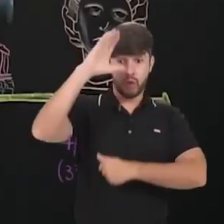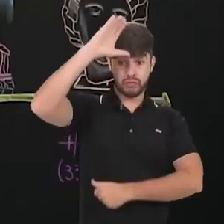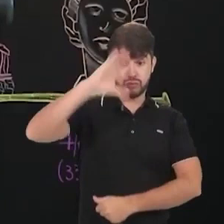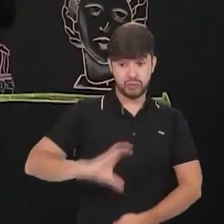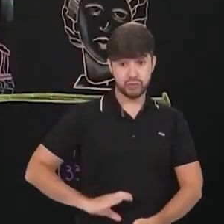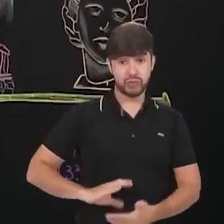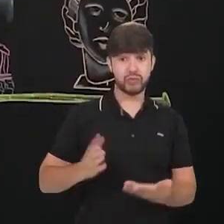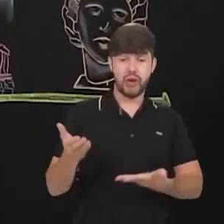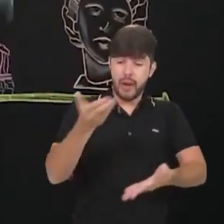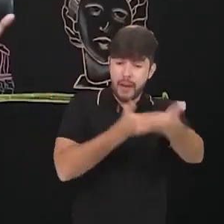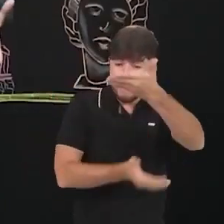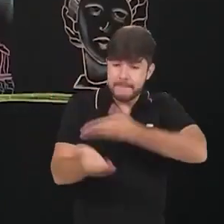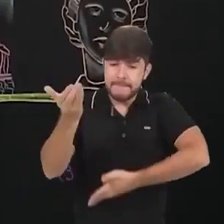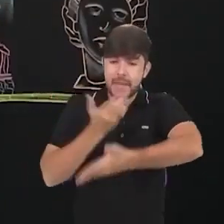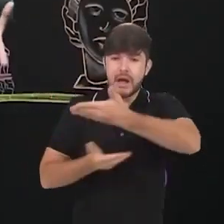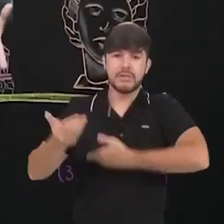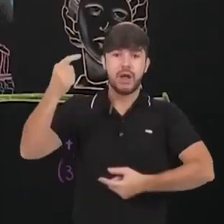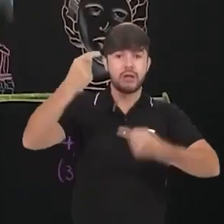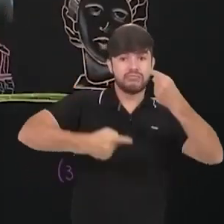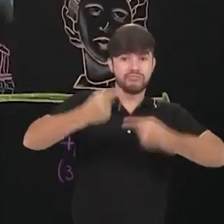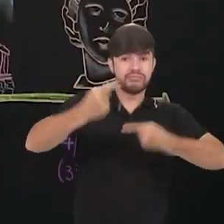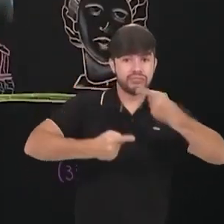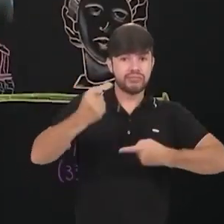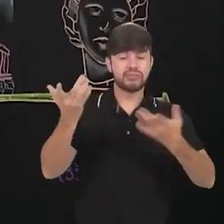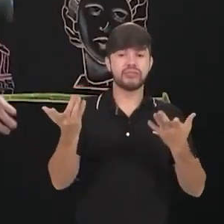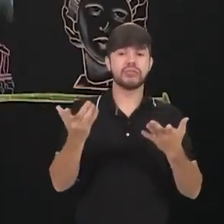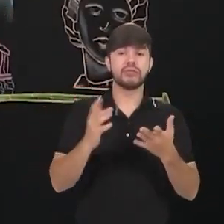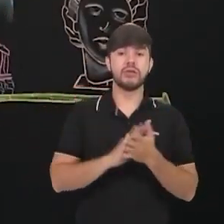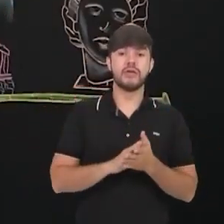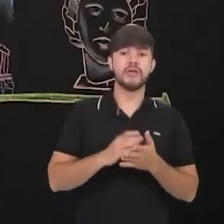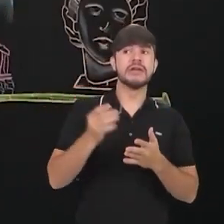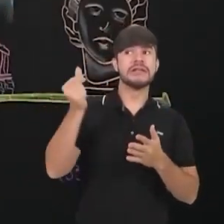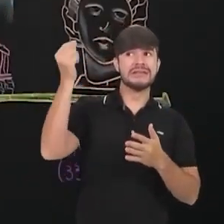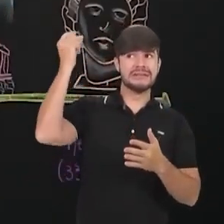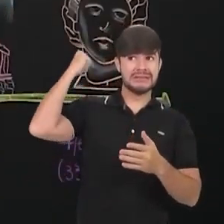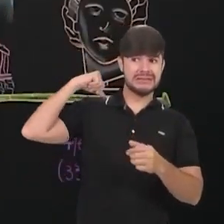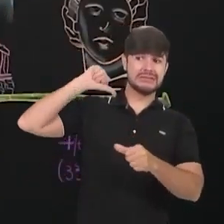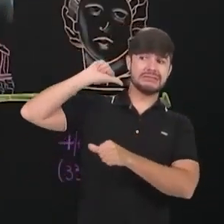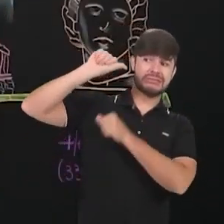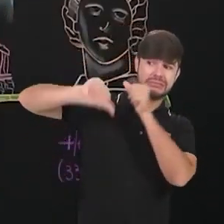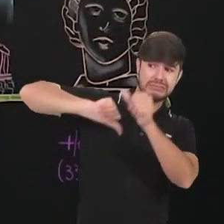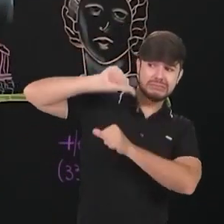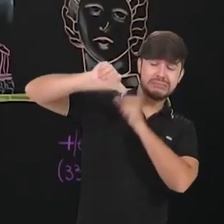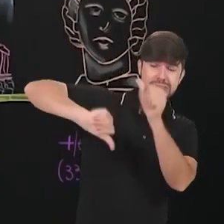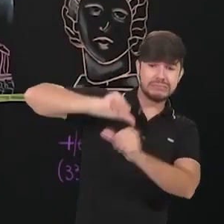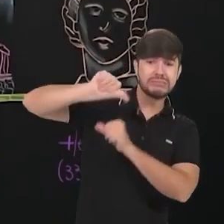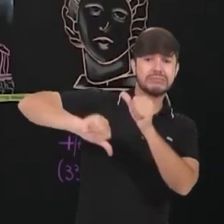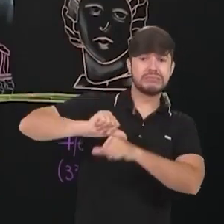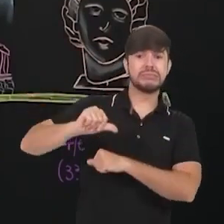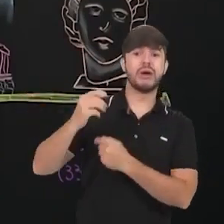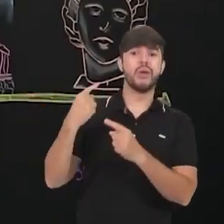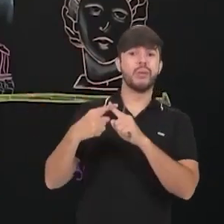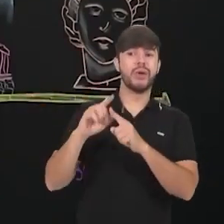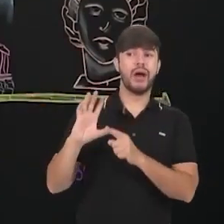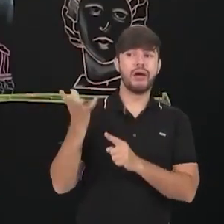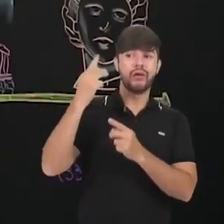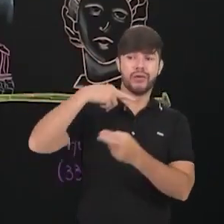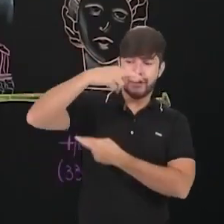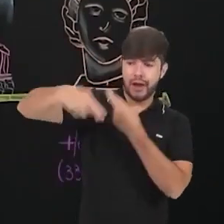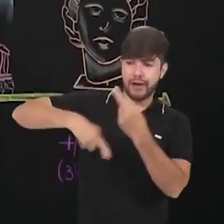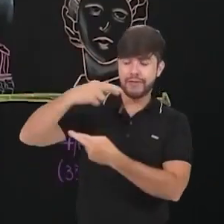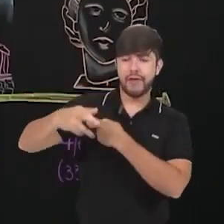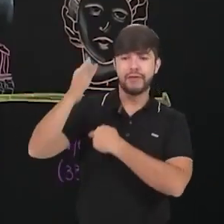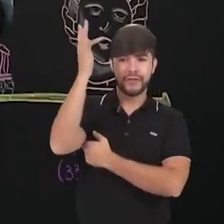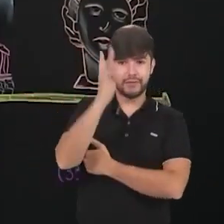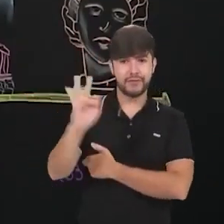cidadãos, participamos da vida política do nosso país, ela foi elaborada muito depois, vocês vão ver, com a Revolução Francesa, com uma série de